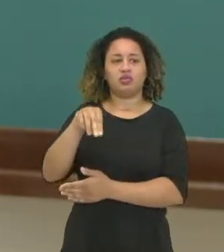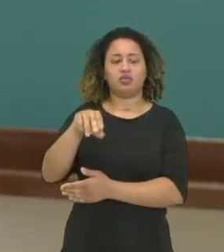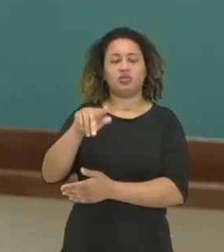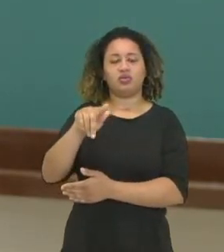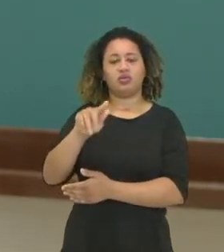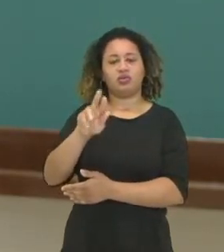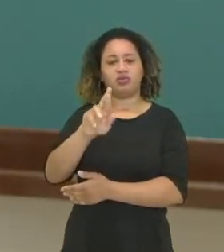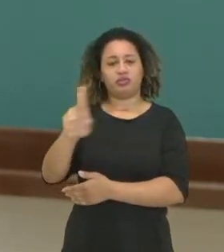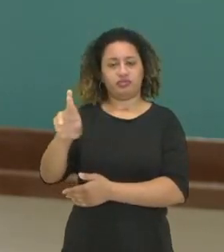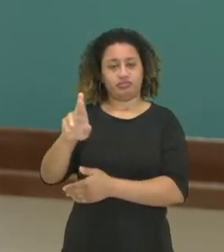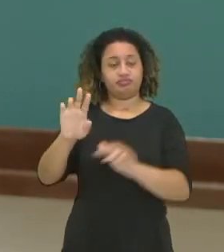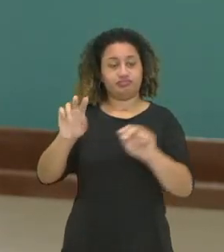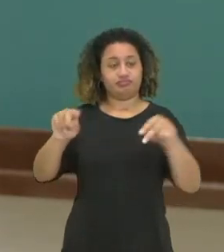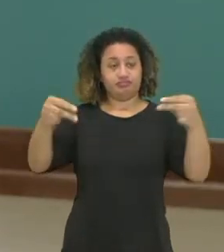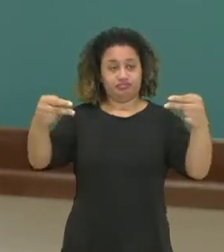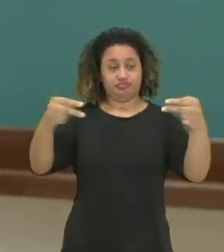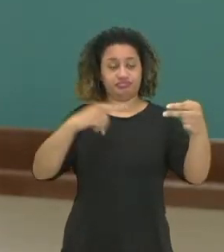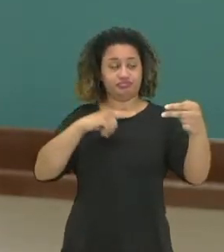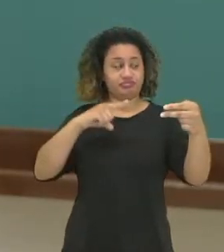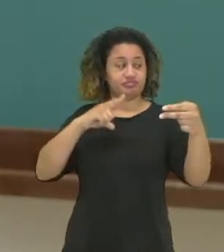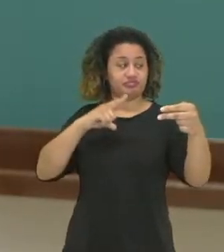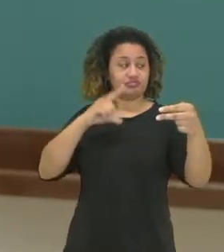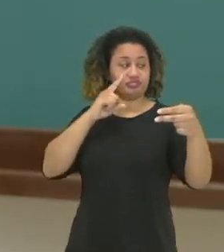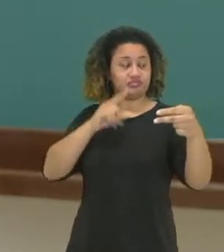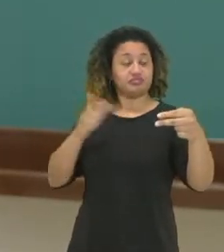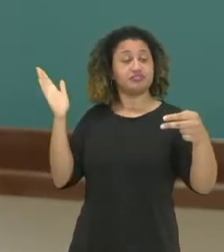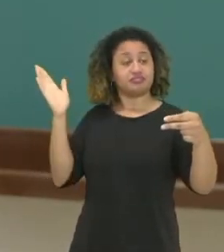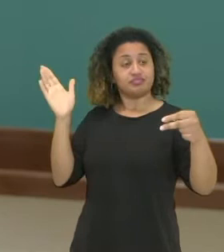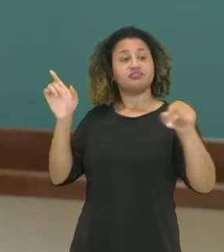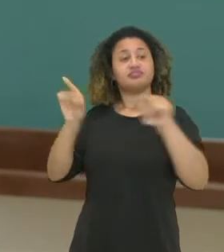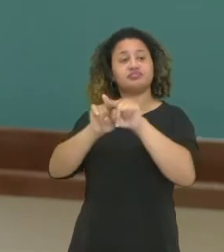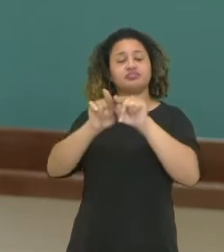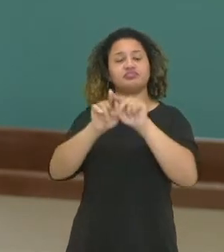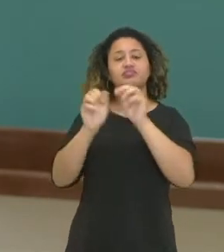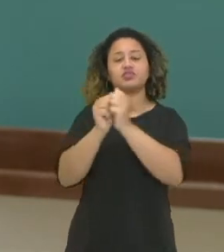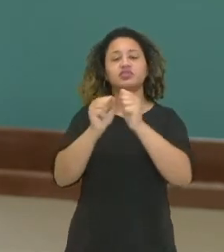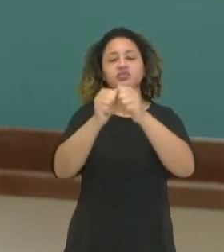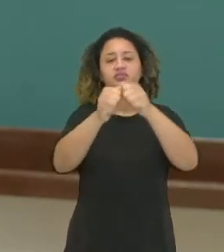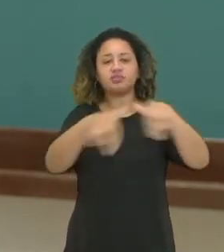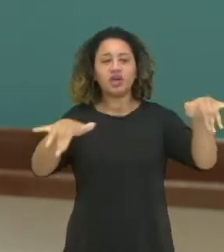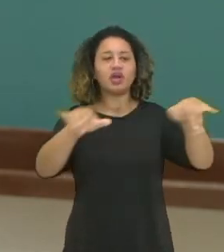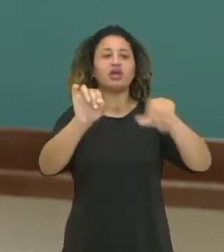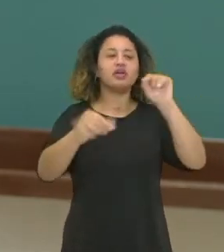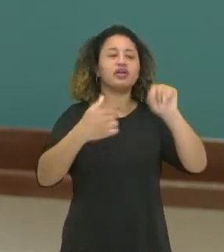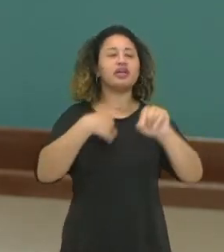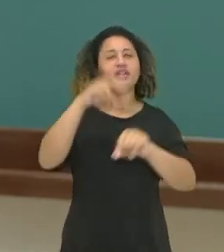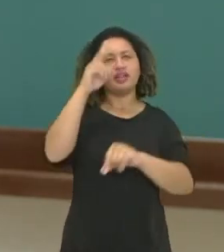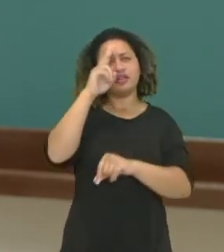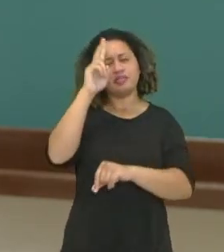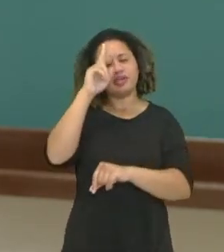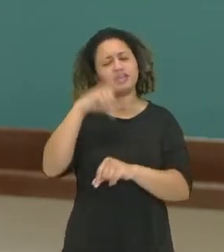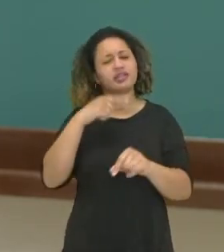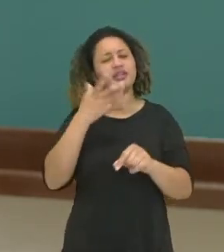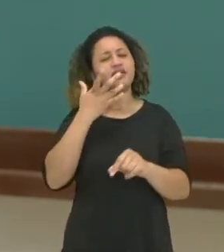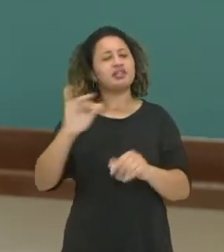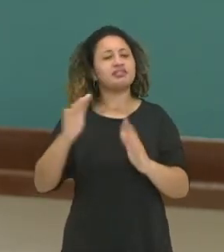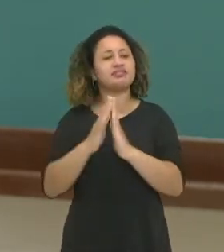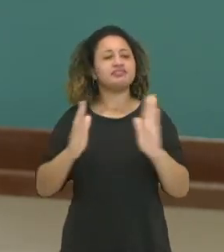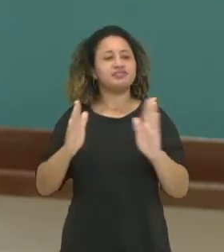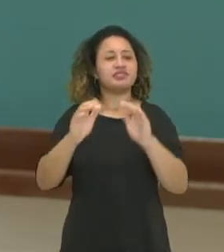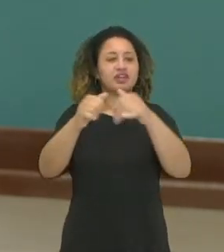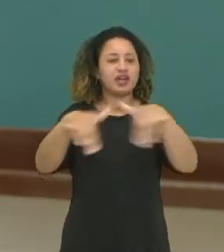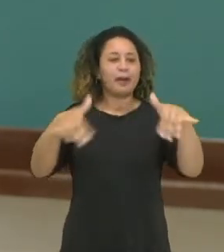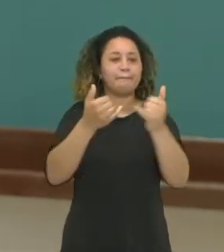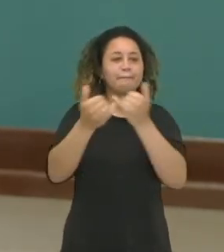goconquer.com e em grupos montar um mapa mental com informações que tenham sobre a sua infância. O seu mapa vai ficar mais ou